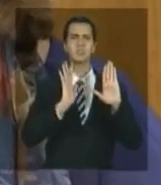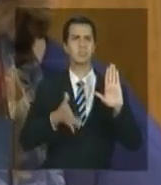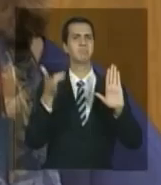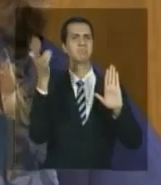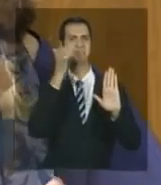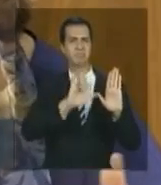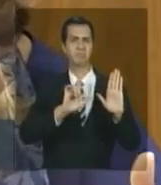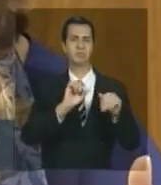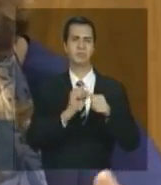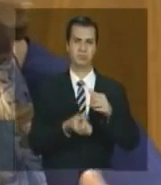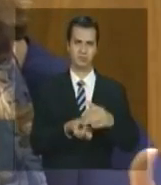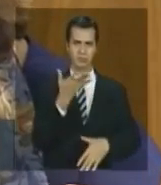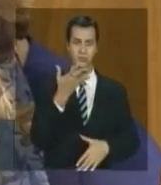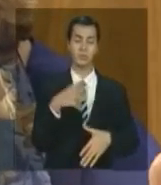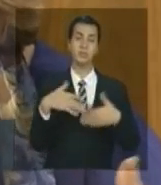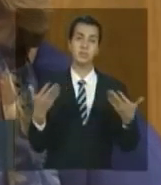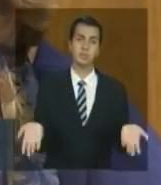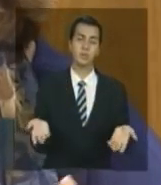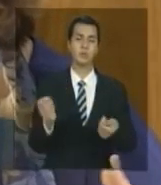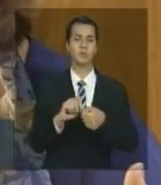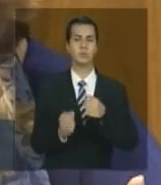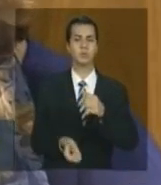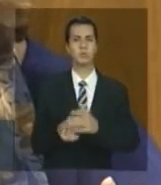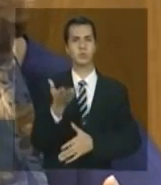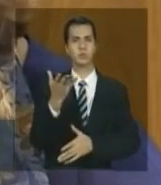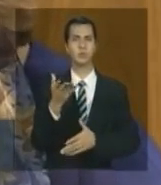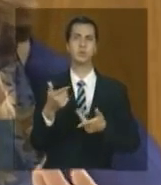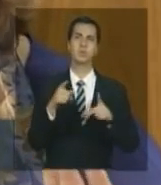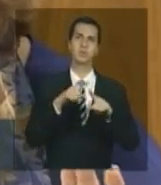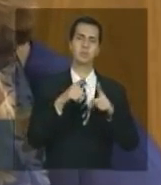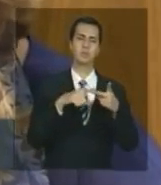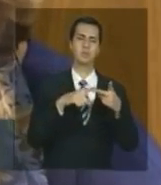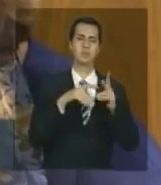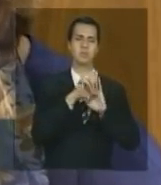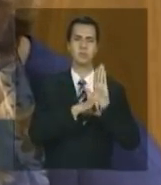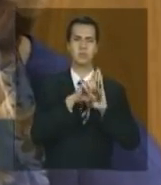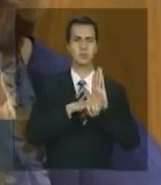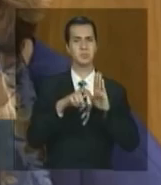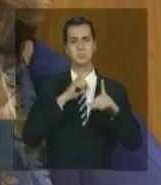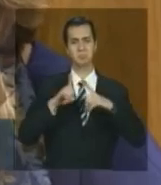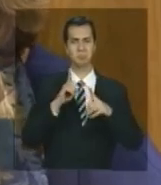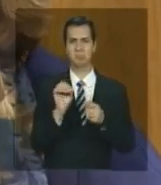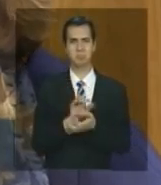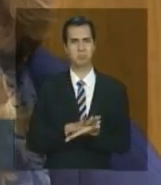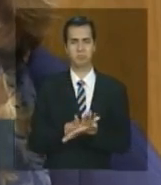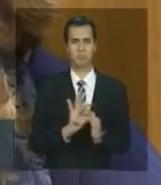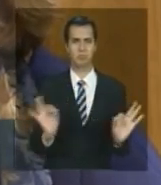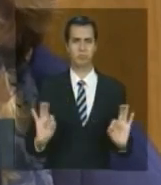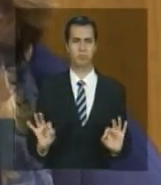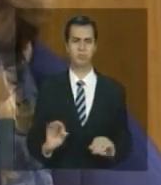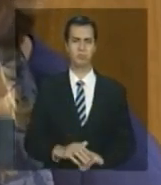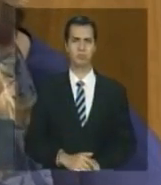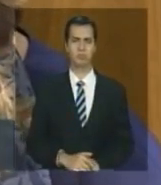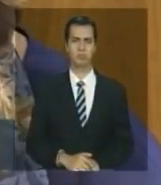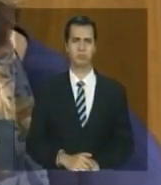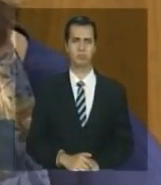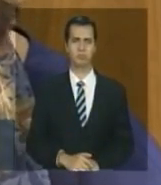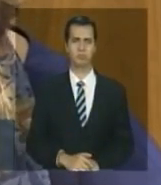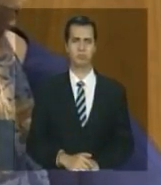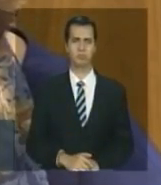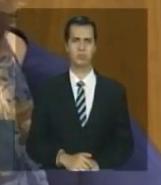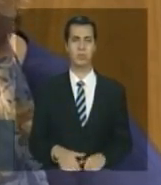menos dessa forma, de constituição, de um estatuto, uma carta, não, isso não está sobre a mesa. O que sim nós, no